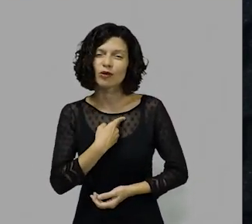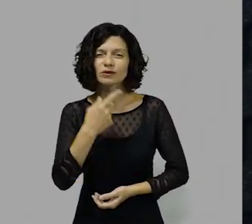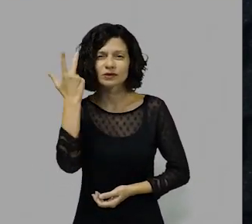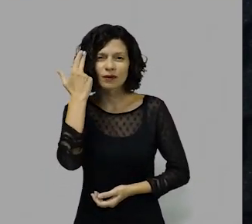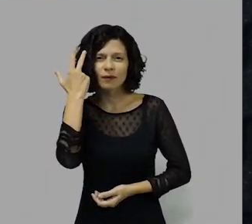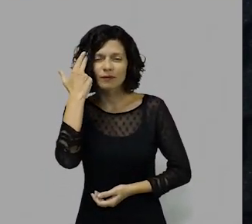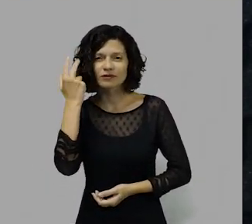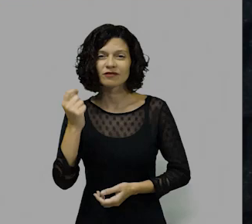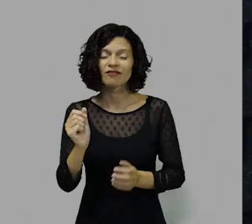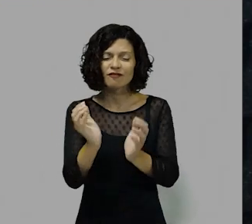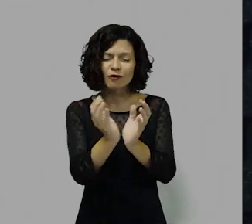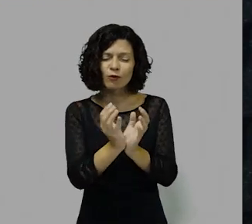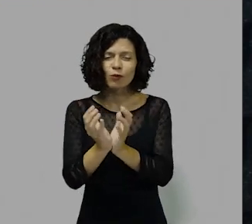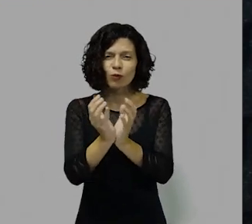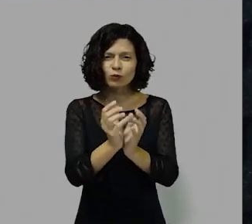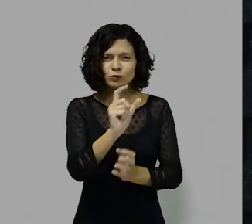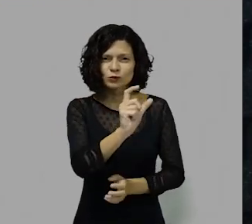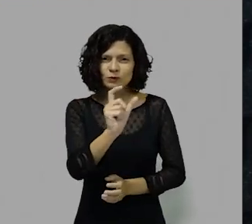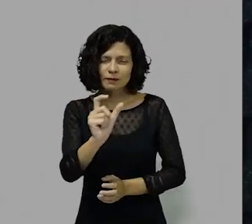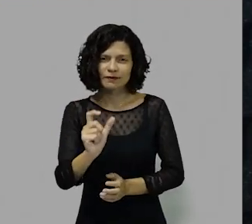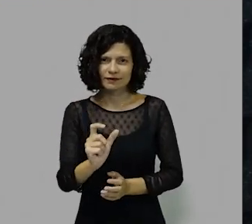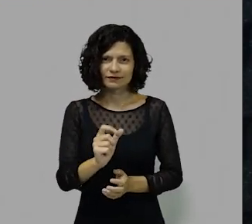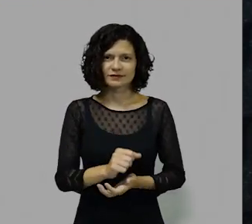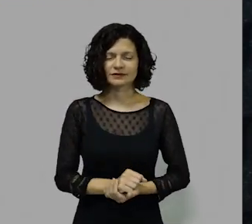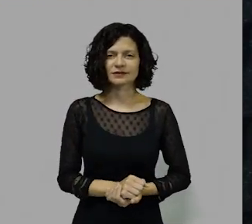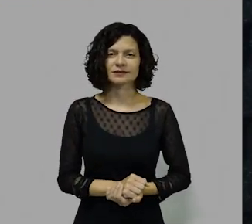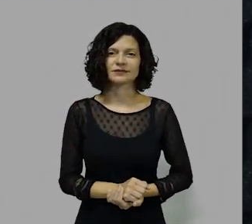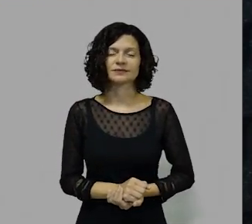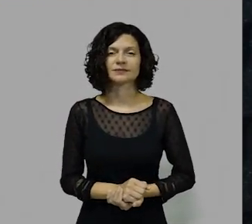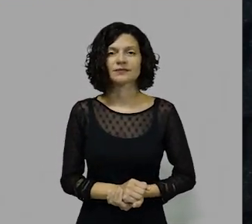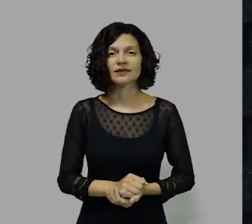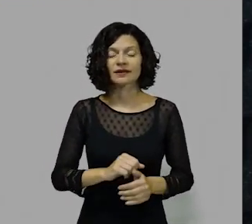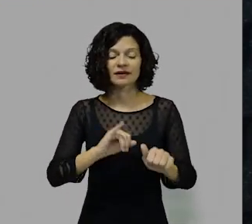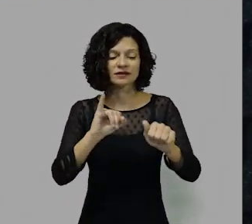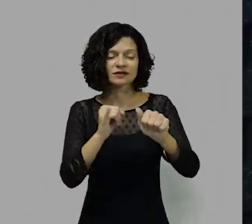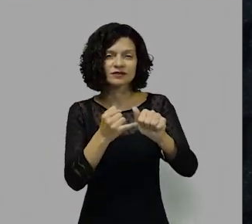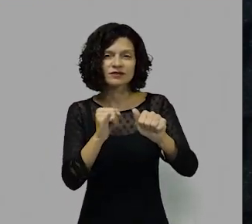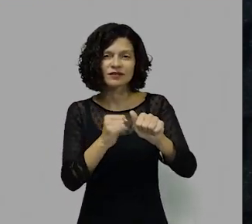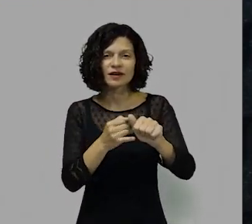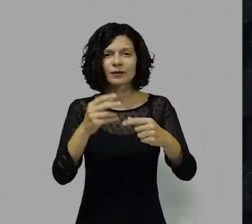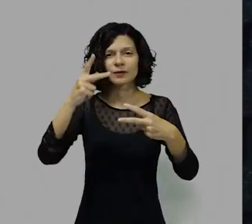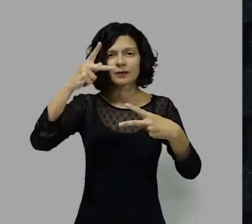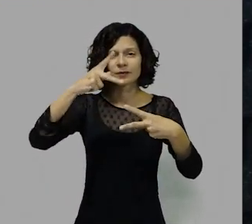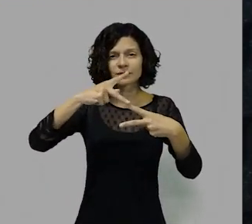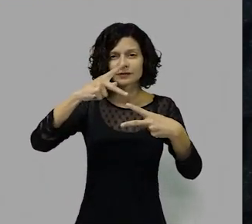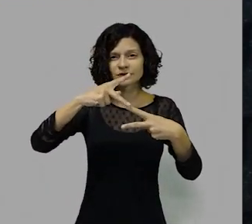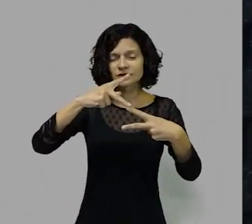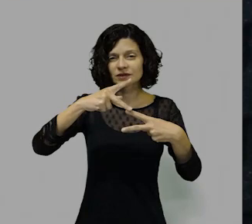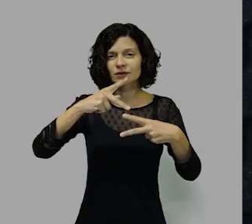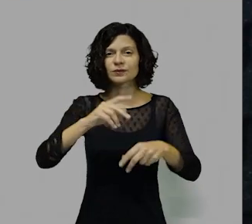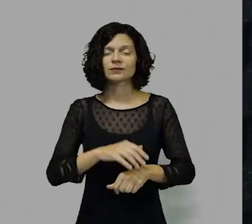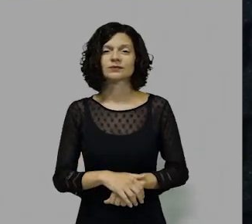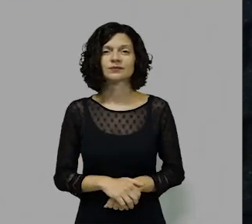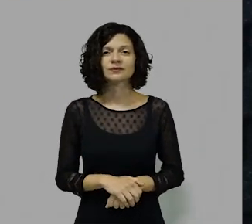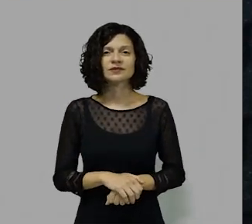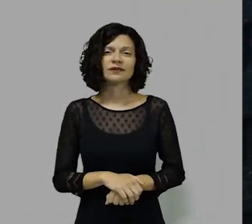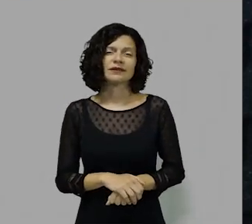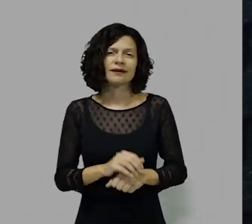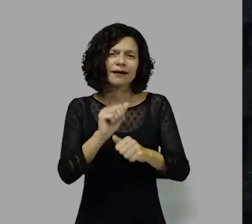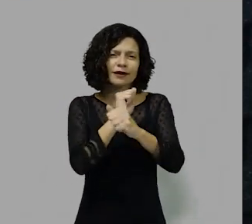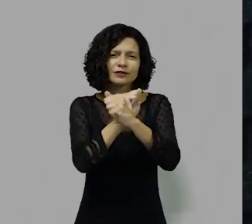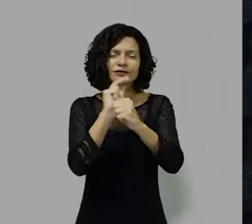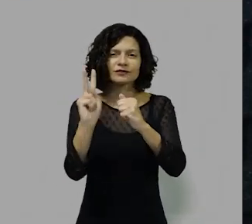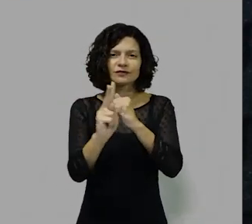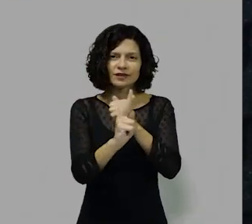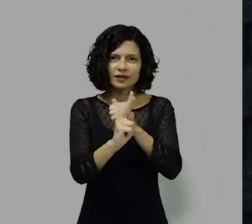palavras, especialmente conjunções, advérbios e preposições, e essas palavrinhas e locuções, elas expressam